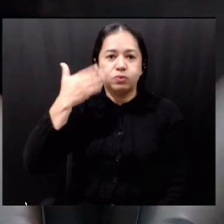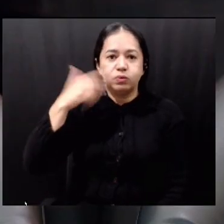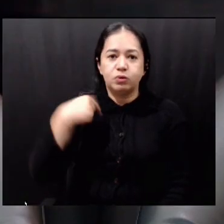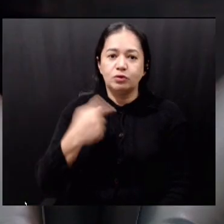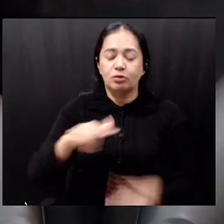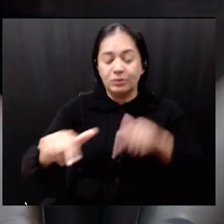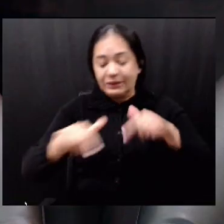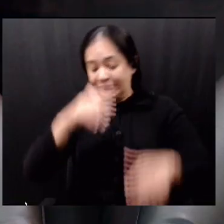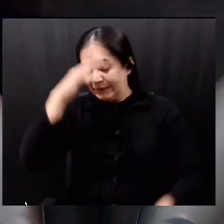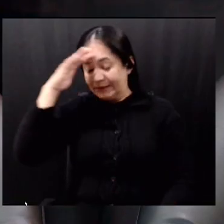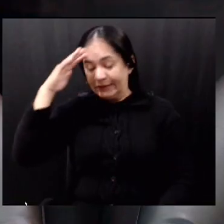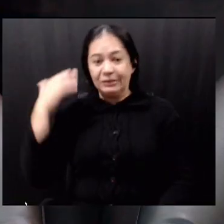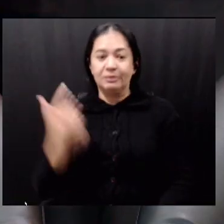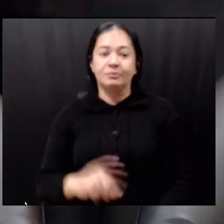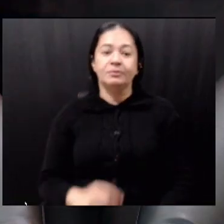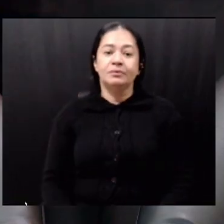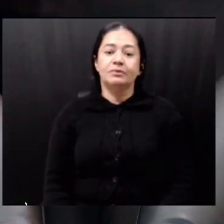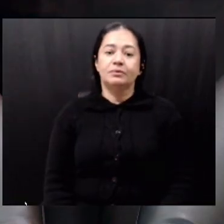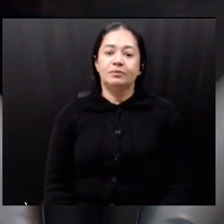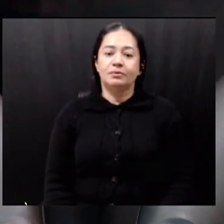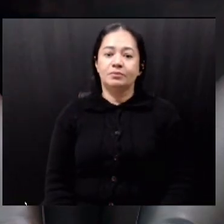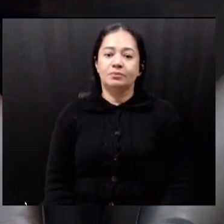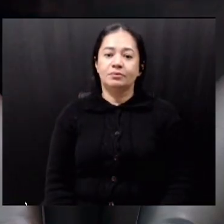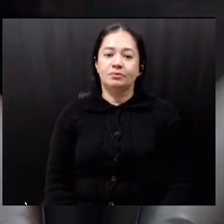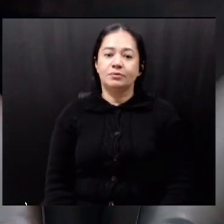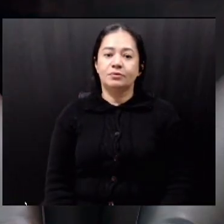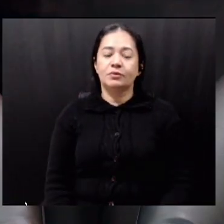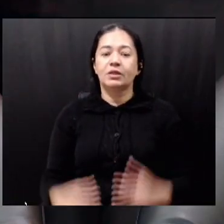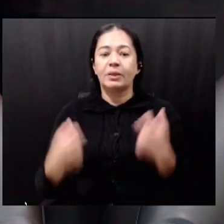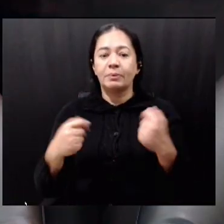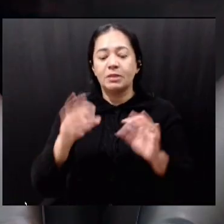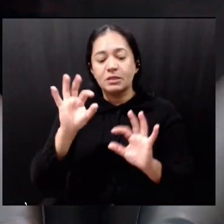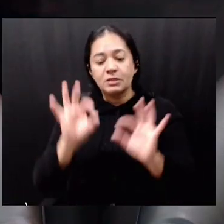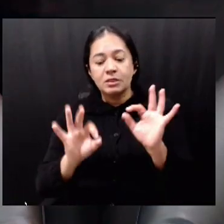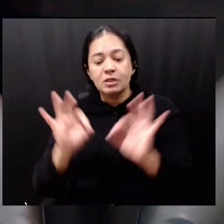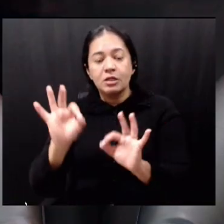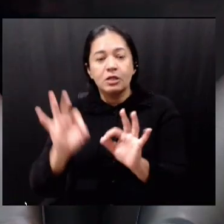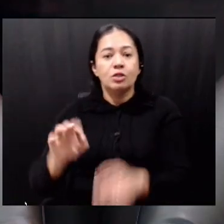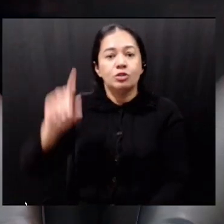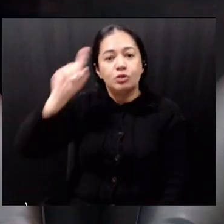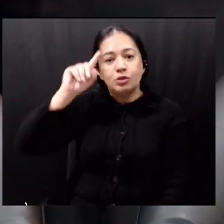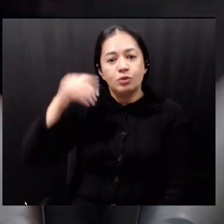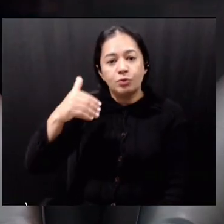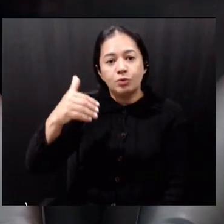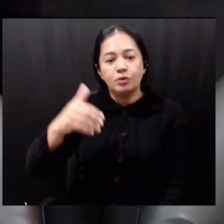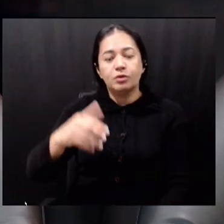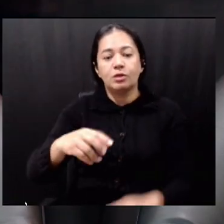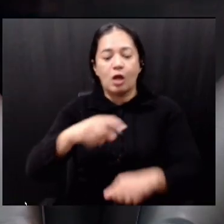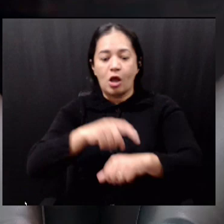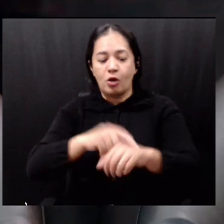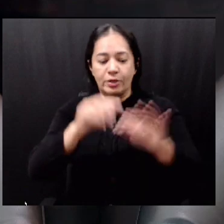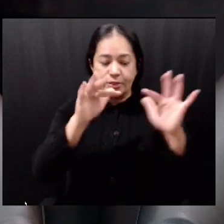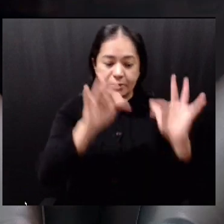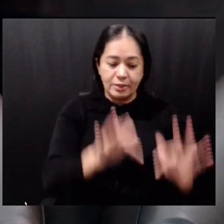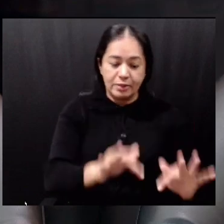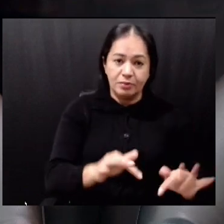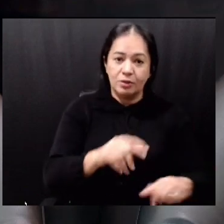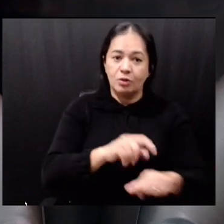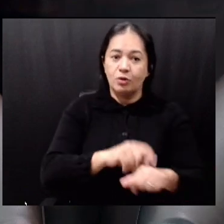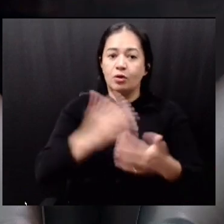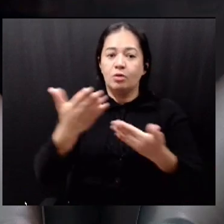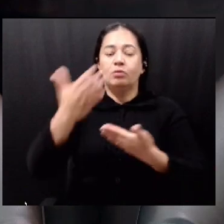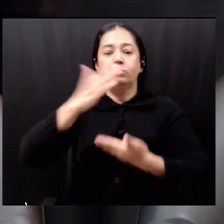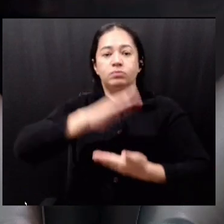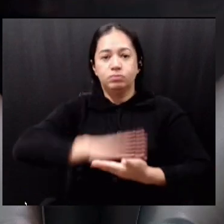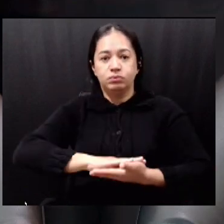gente. Então, ter um ajuste de rotina. O horário em que vai terminar, o horário que vai desligar o computador, o